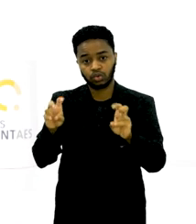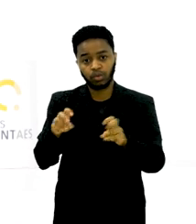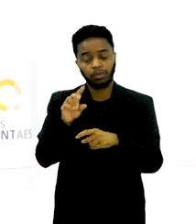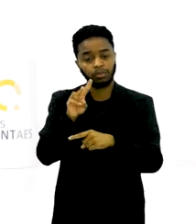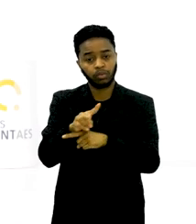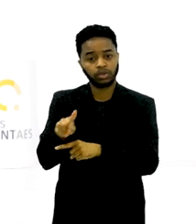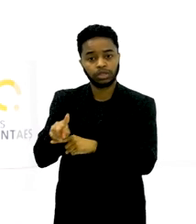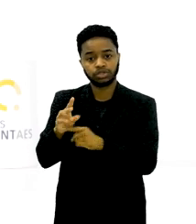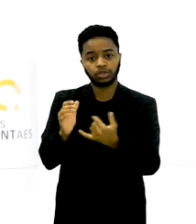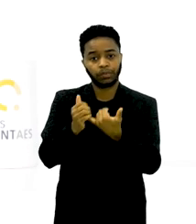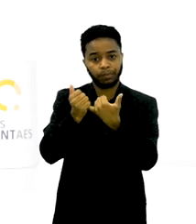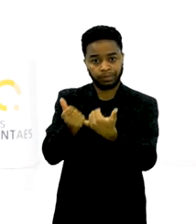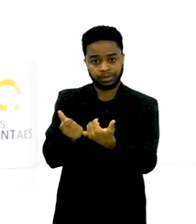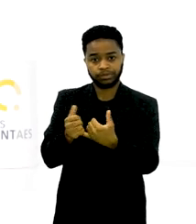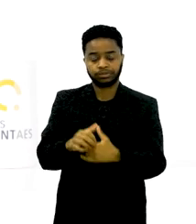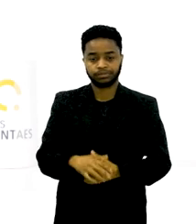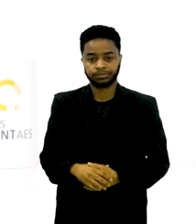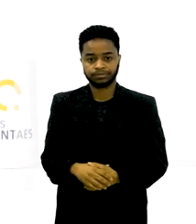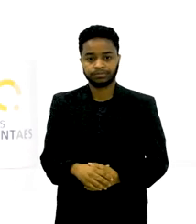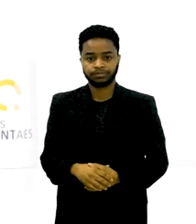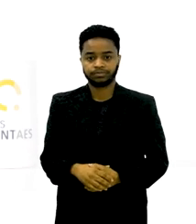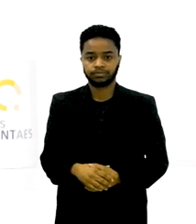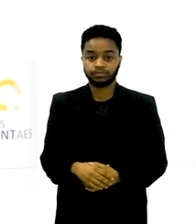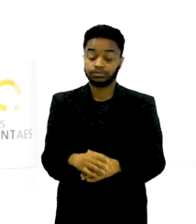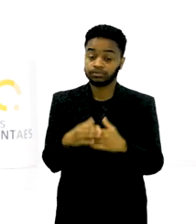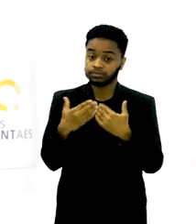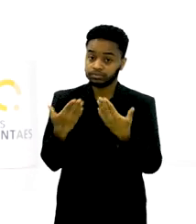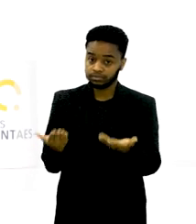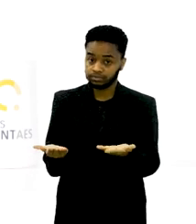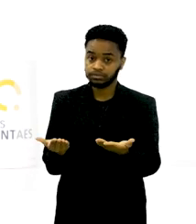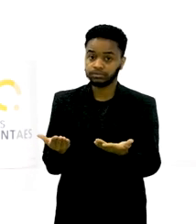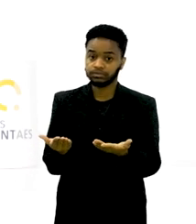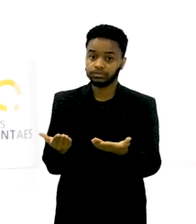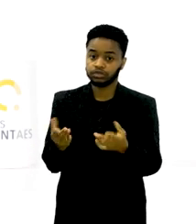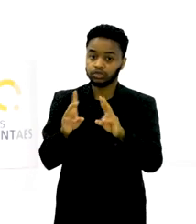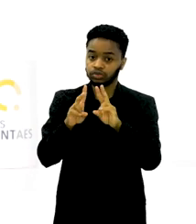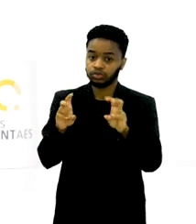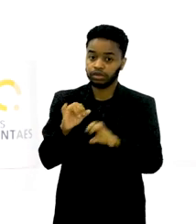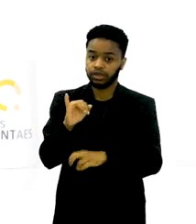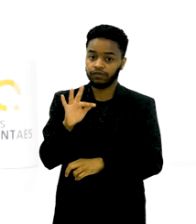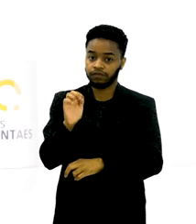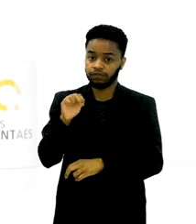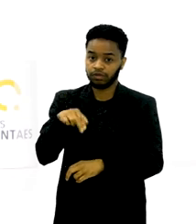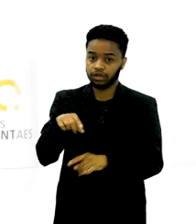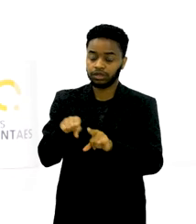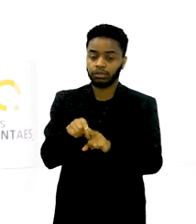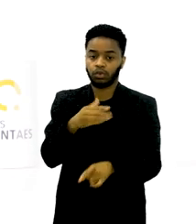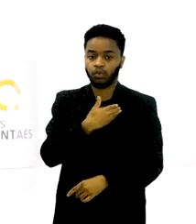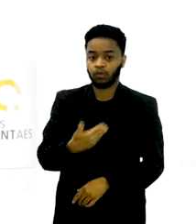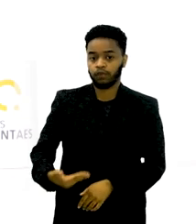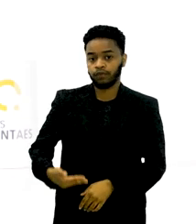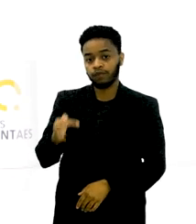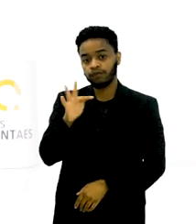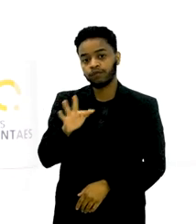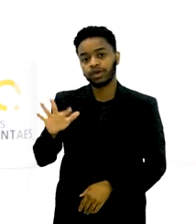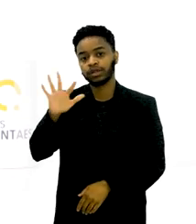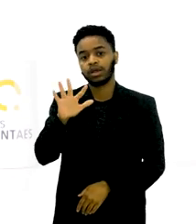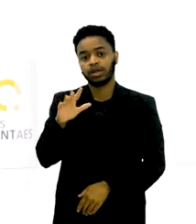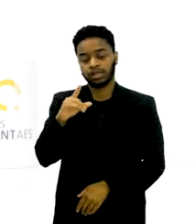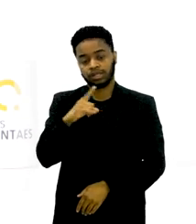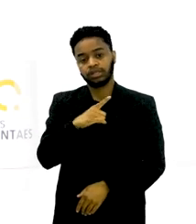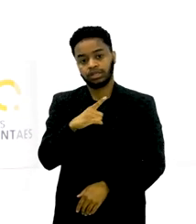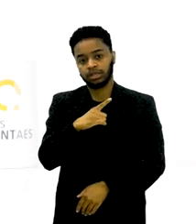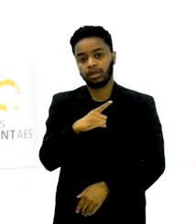preservação dos seus patrimônios então na na questão do ifan governo federal ele